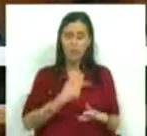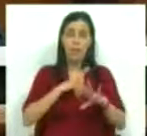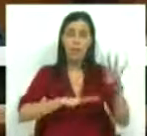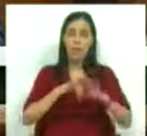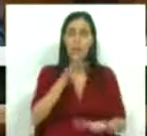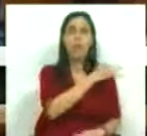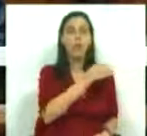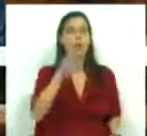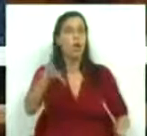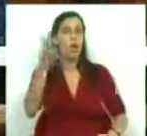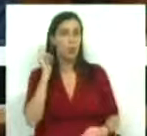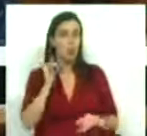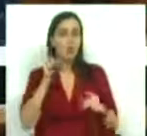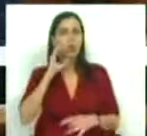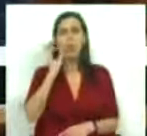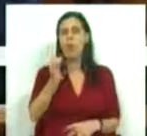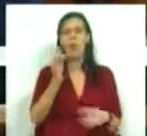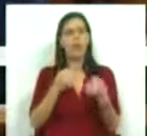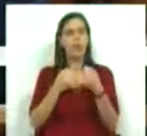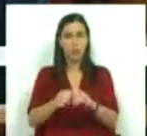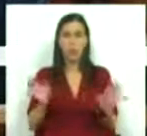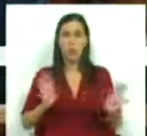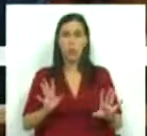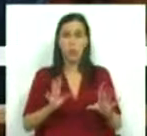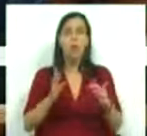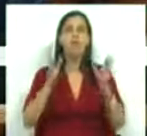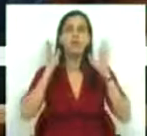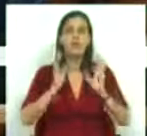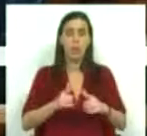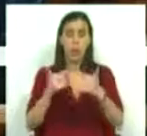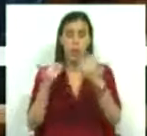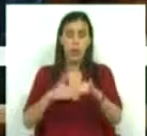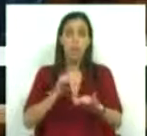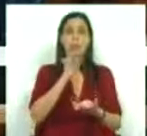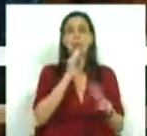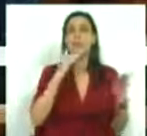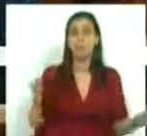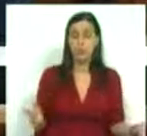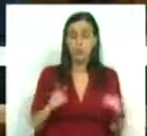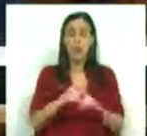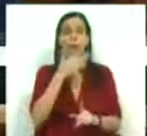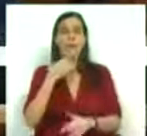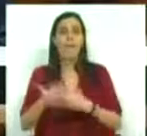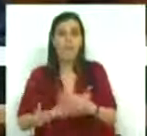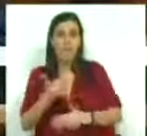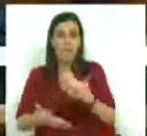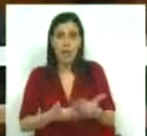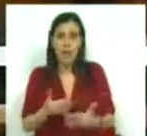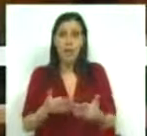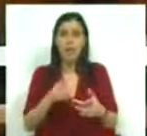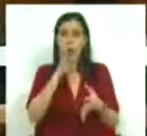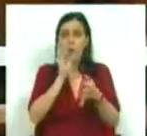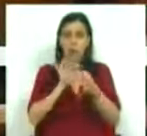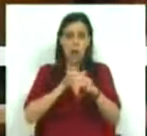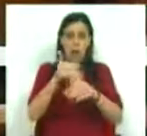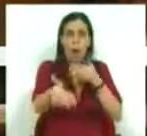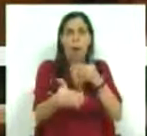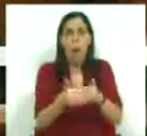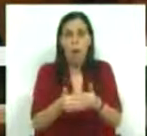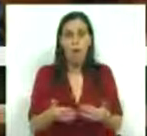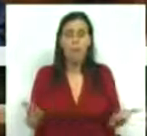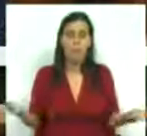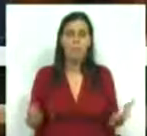em 2012 não vale a pena escondê-lo, roça já o limite do possível e do viável em tão curto espaço de